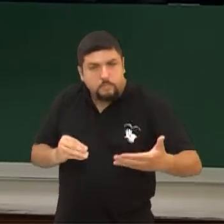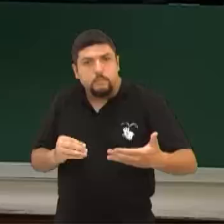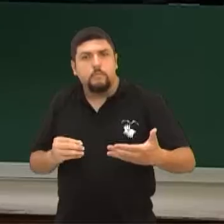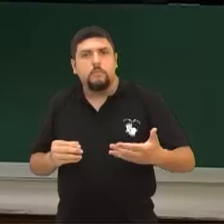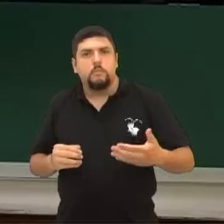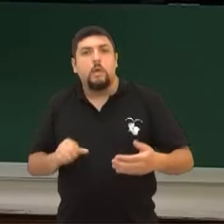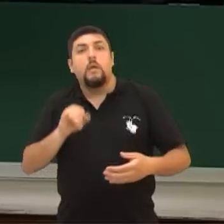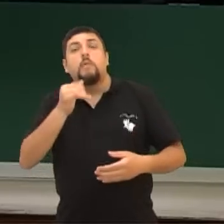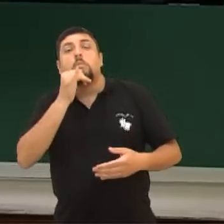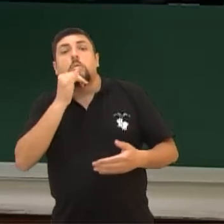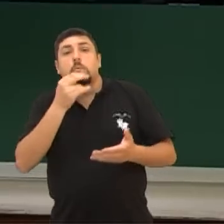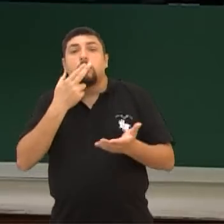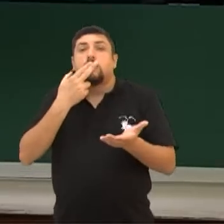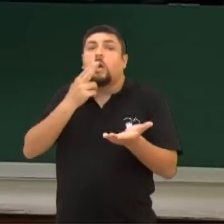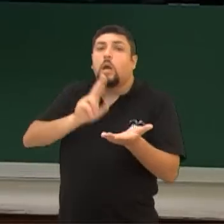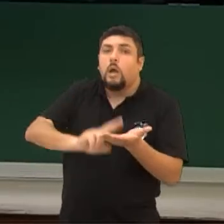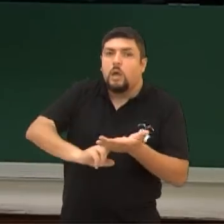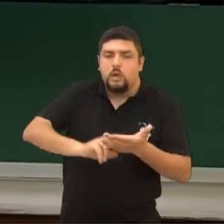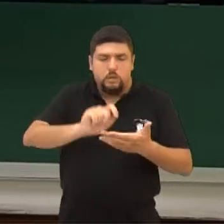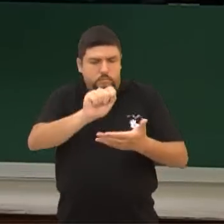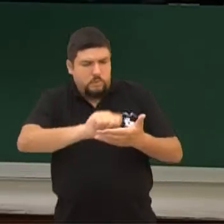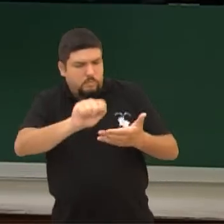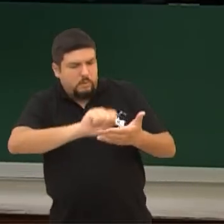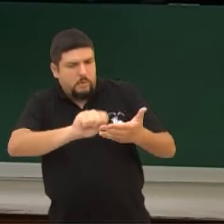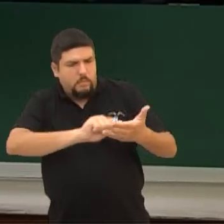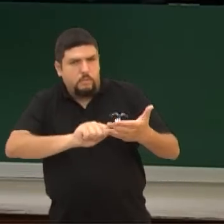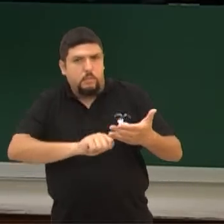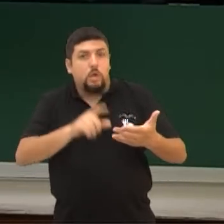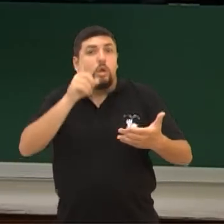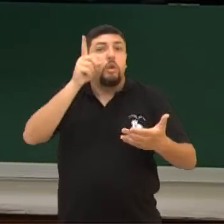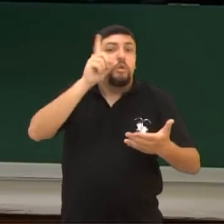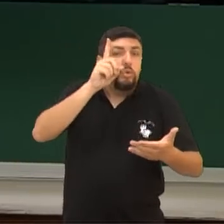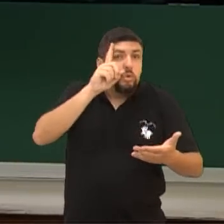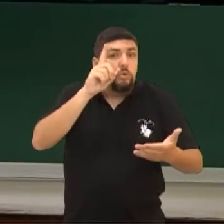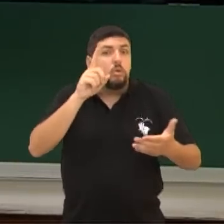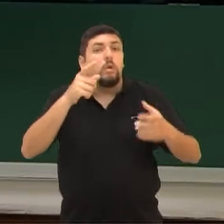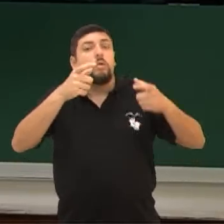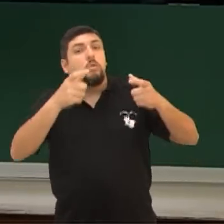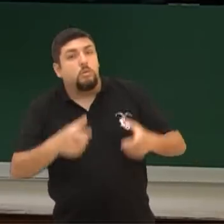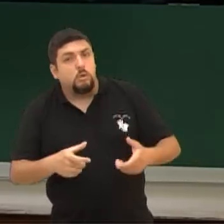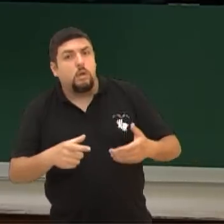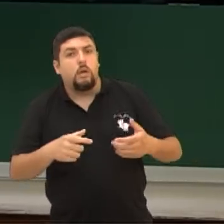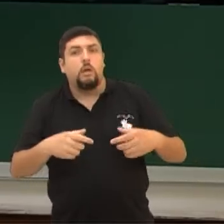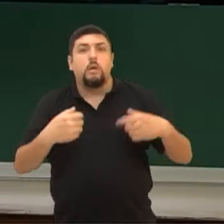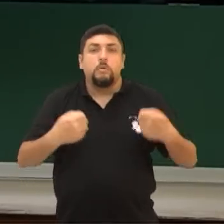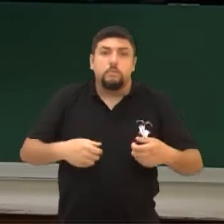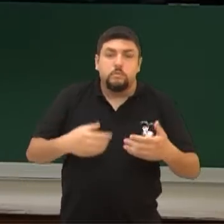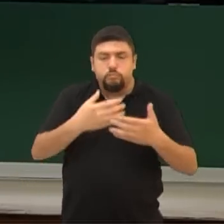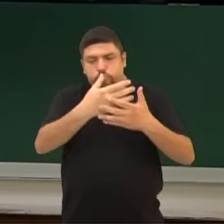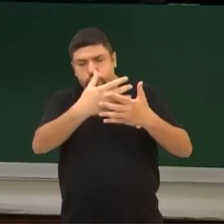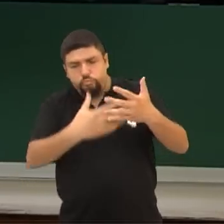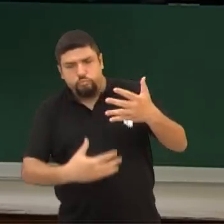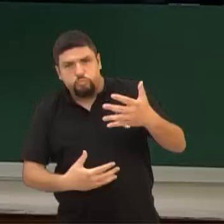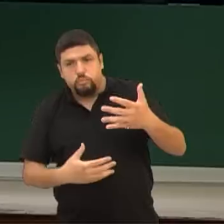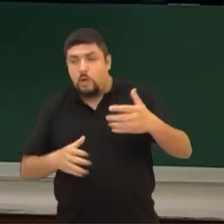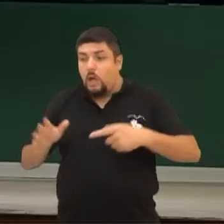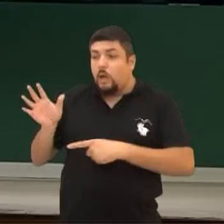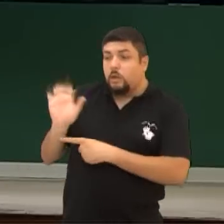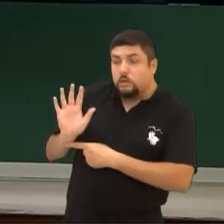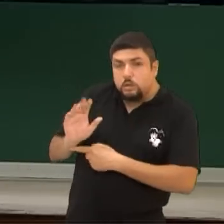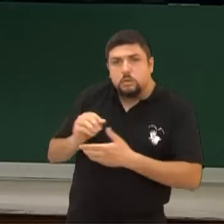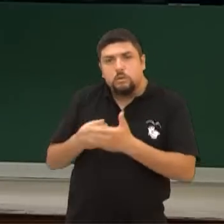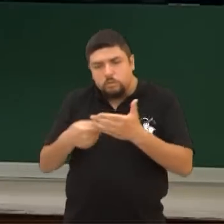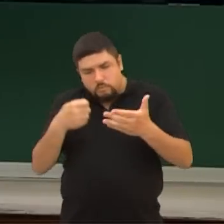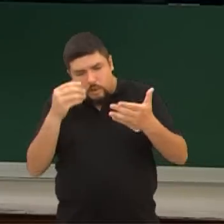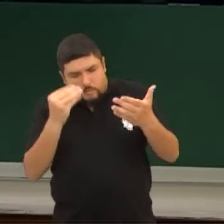carta, não tem que ter local e data, não tem que ter a saudação, o vocativo, o texto, a despedida? Exatamente, então é disso que nós